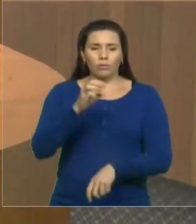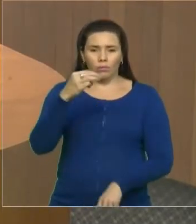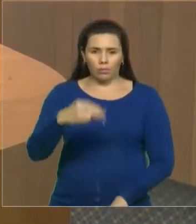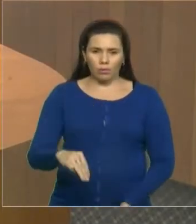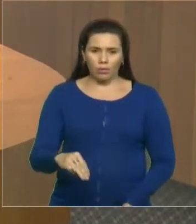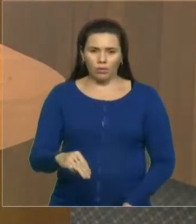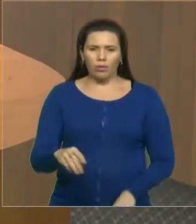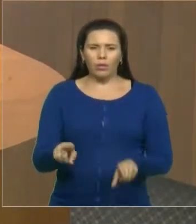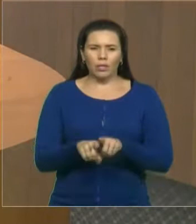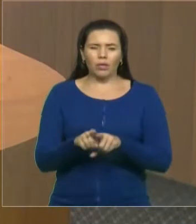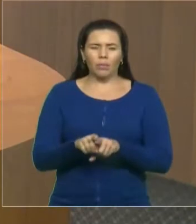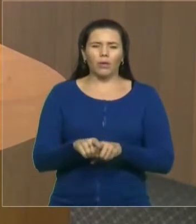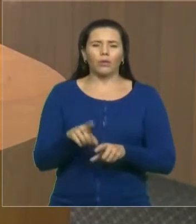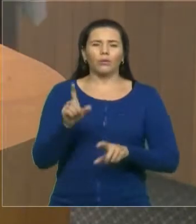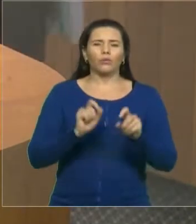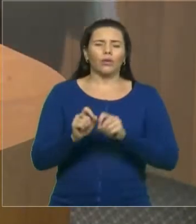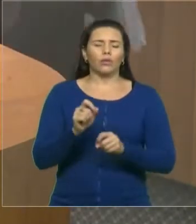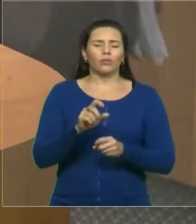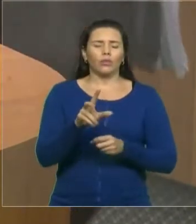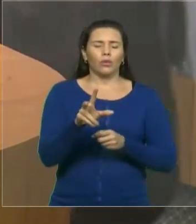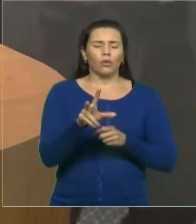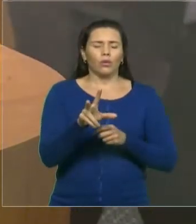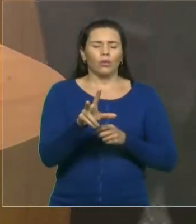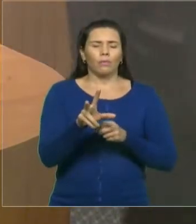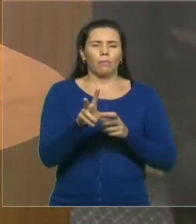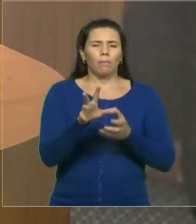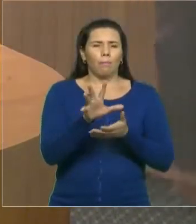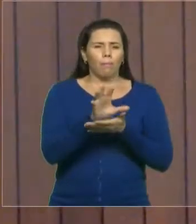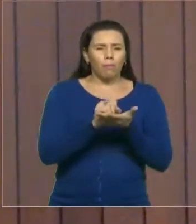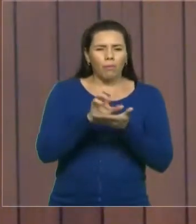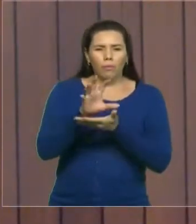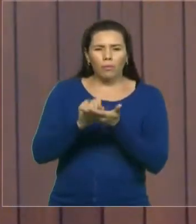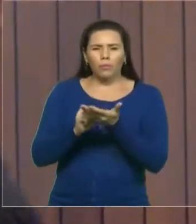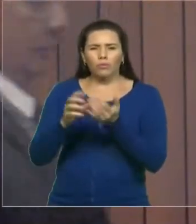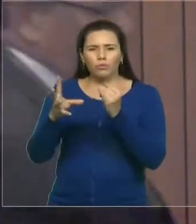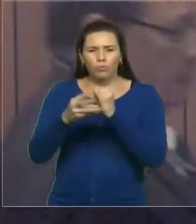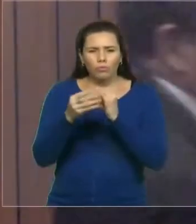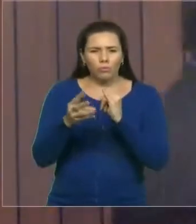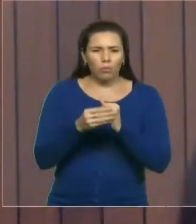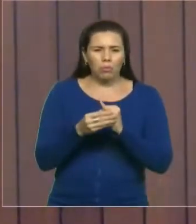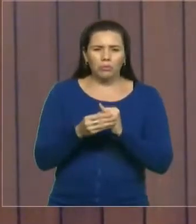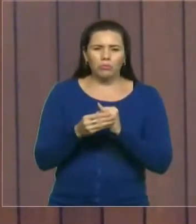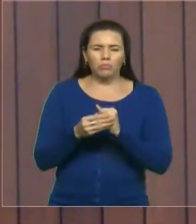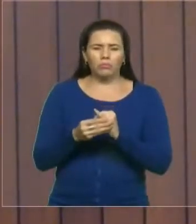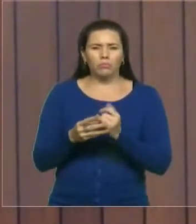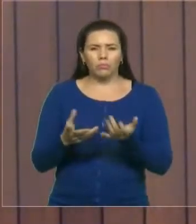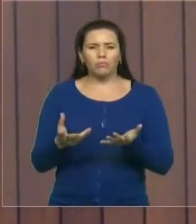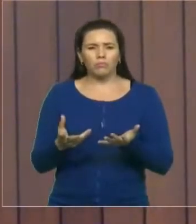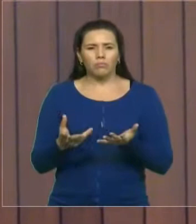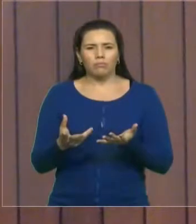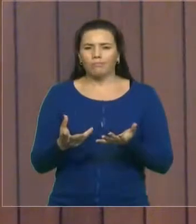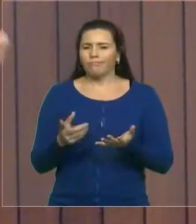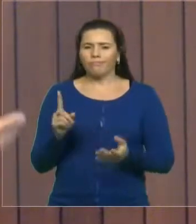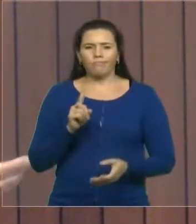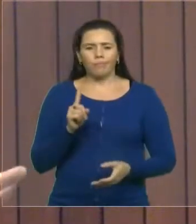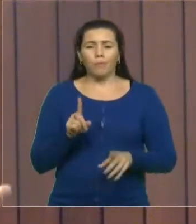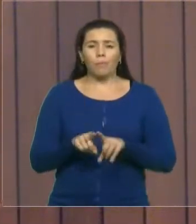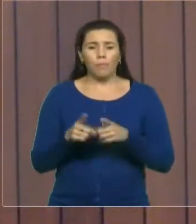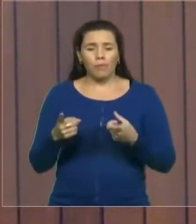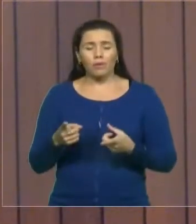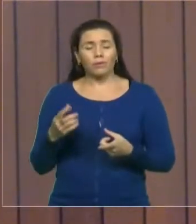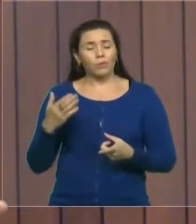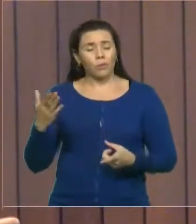com responsabilidade, com probidade, com dinheiro público, é possível você avançar em políticas